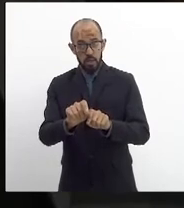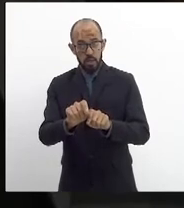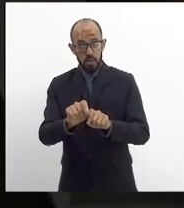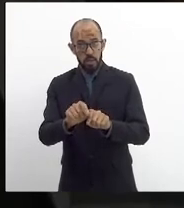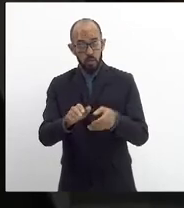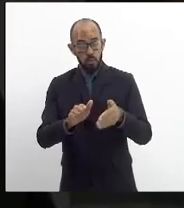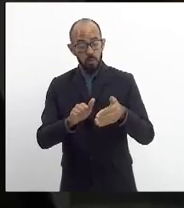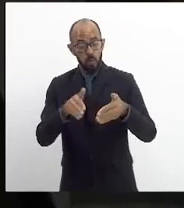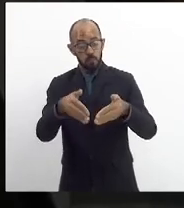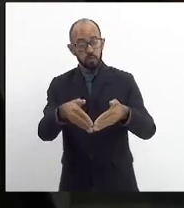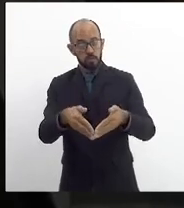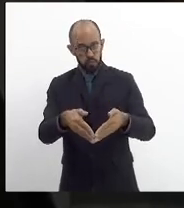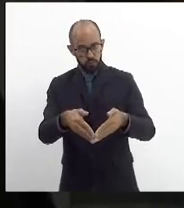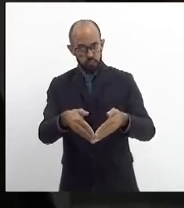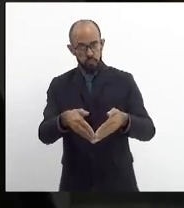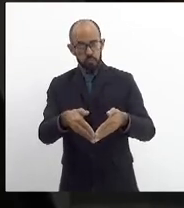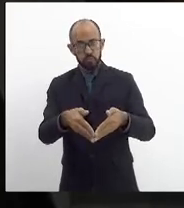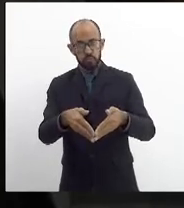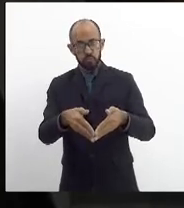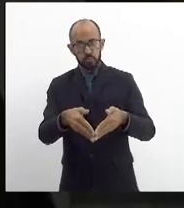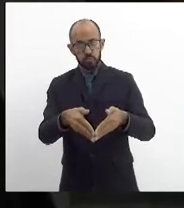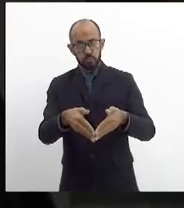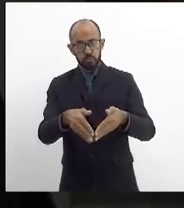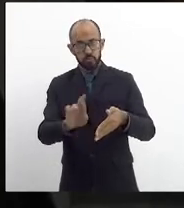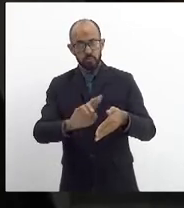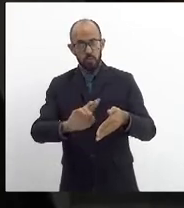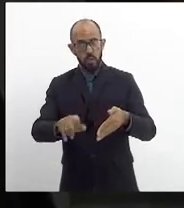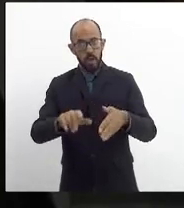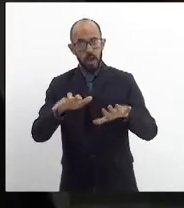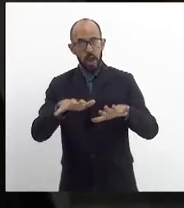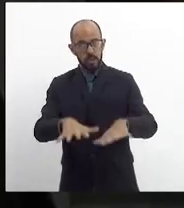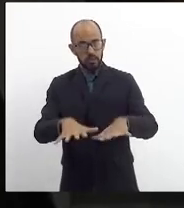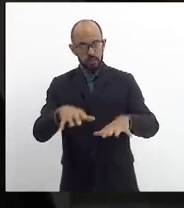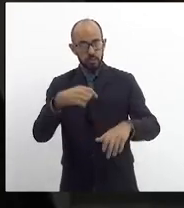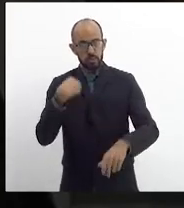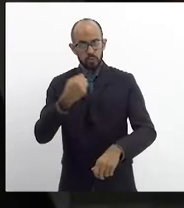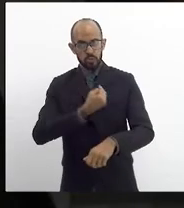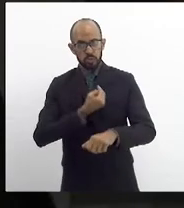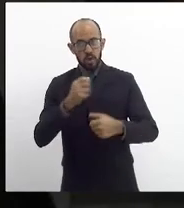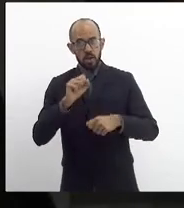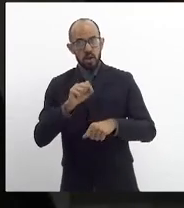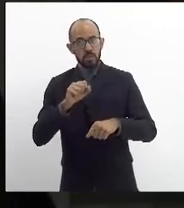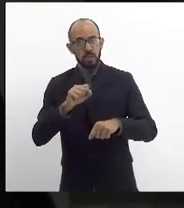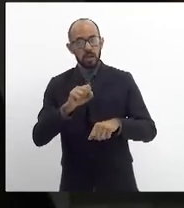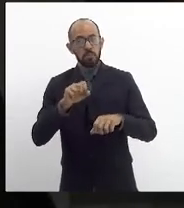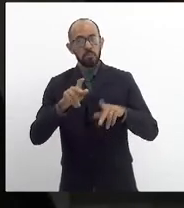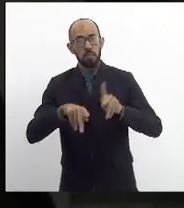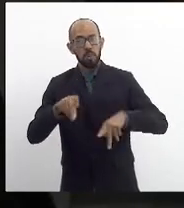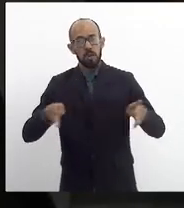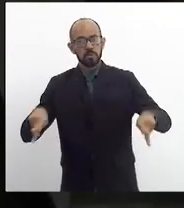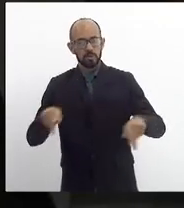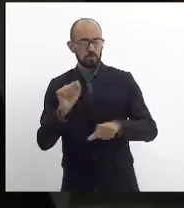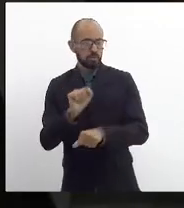o objetivo e não era isso que esperava nossa população